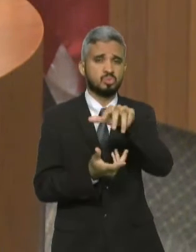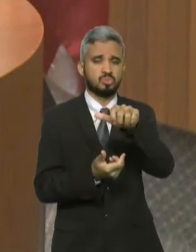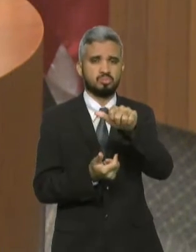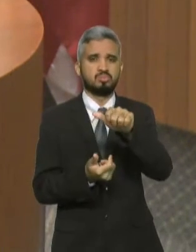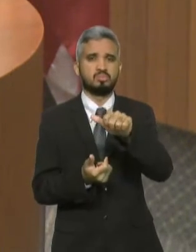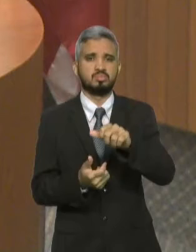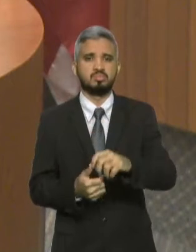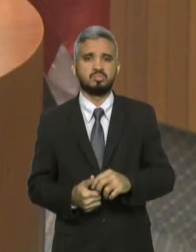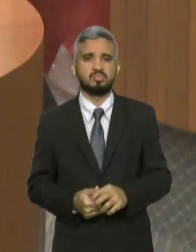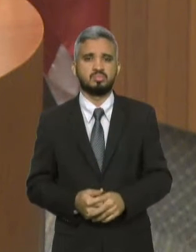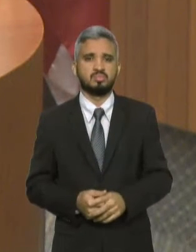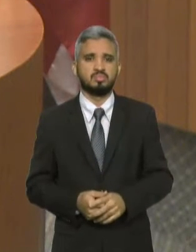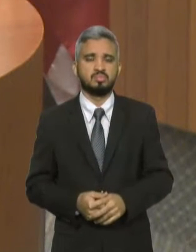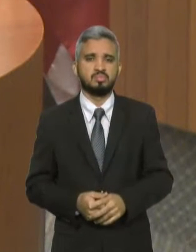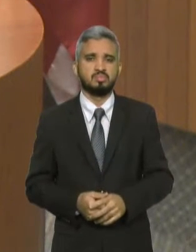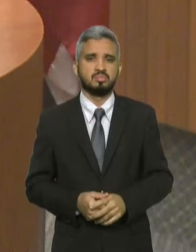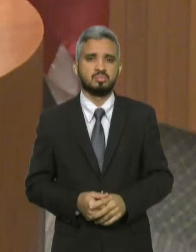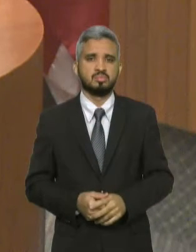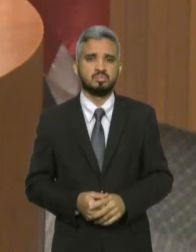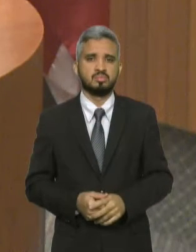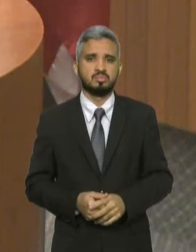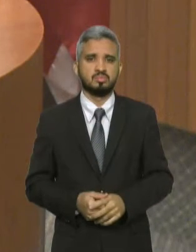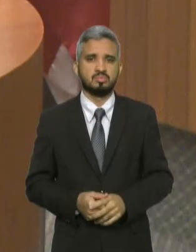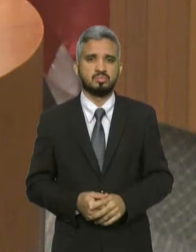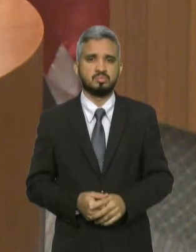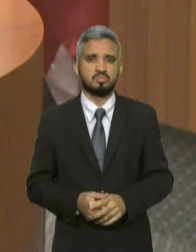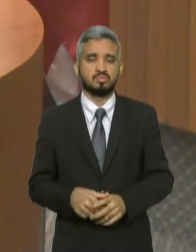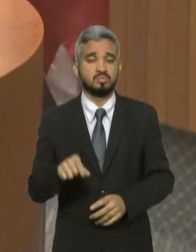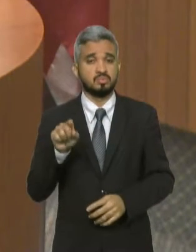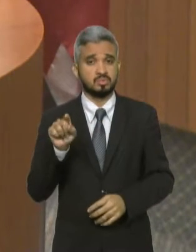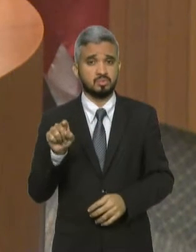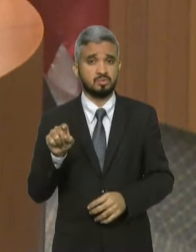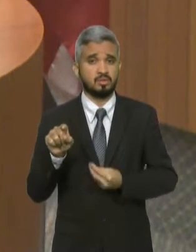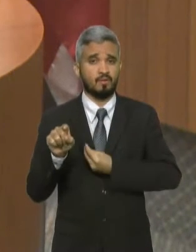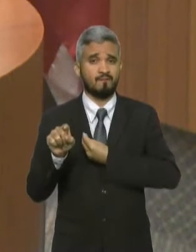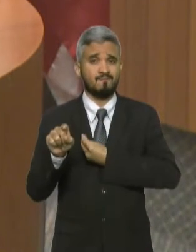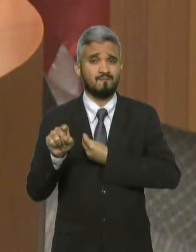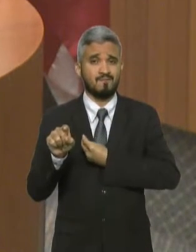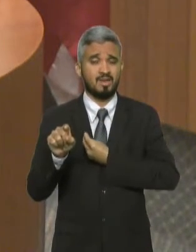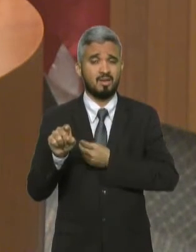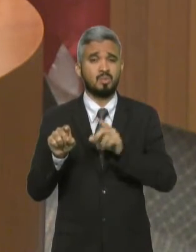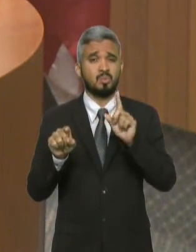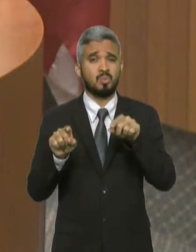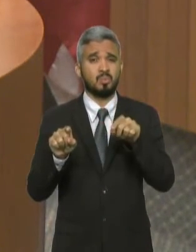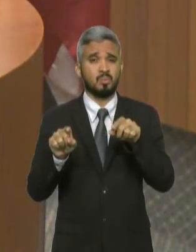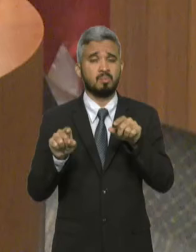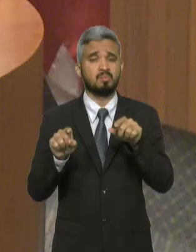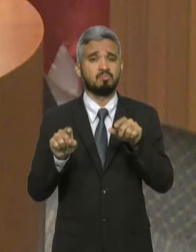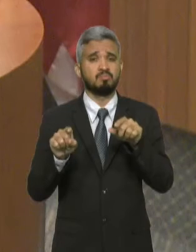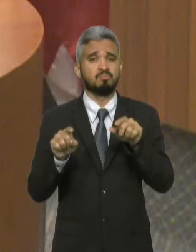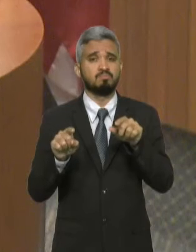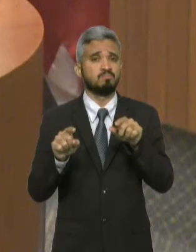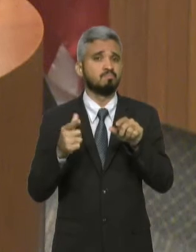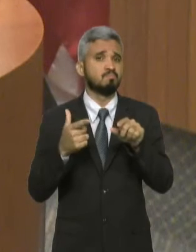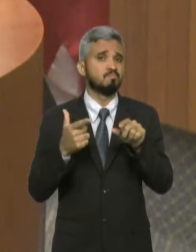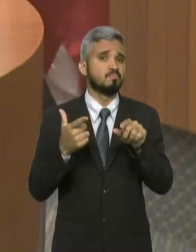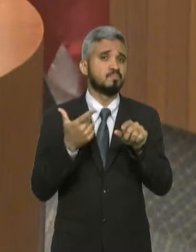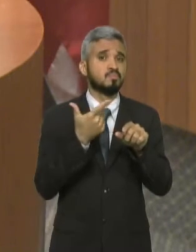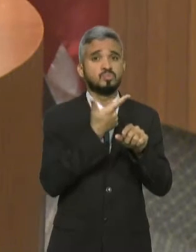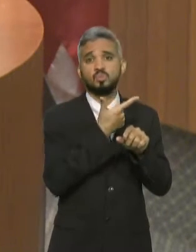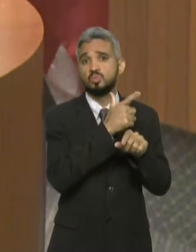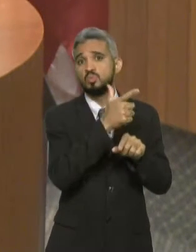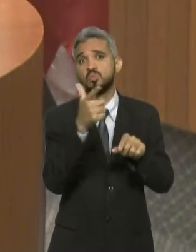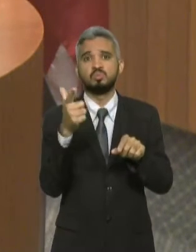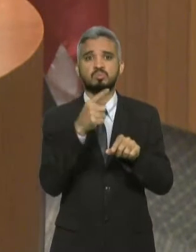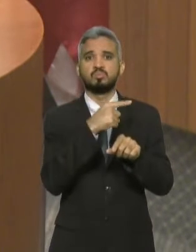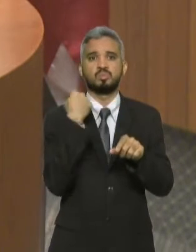é imortalizar aquilo que já é imortal, mas chancelar, cumprindo